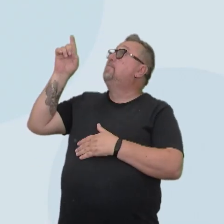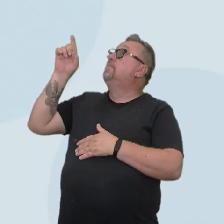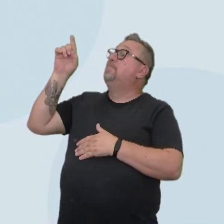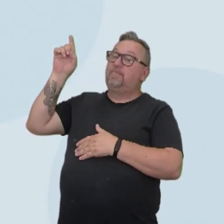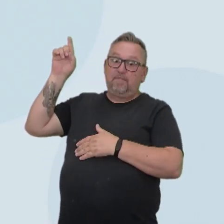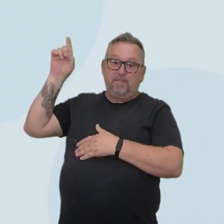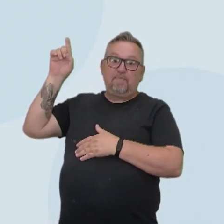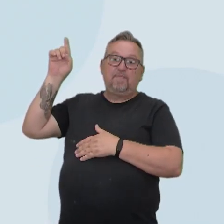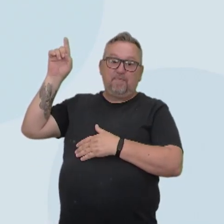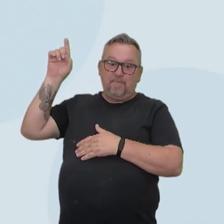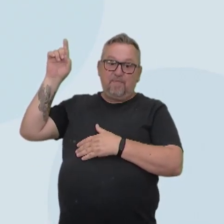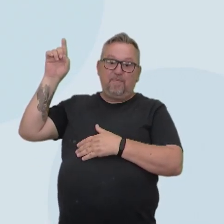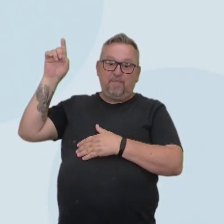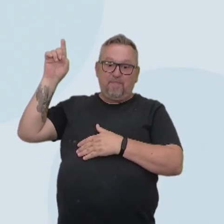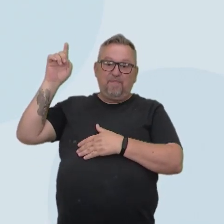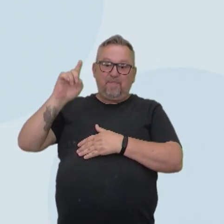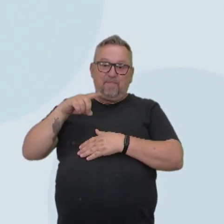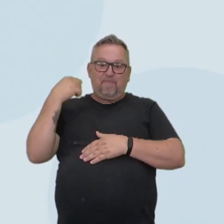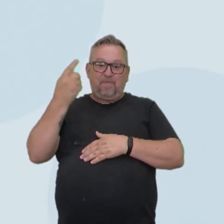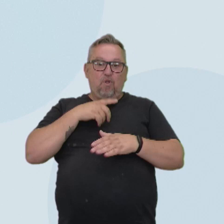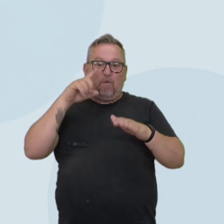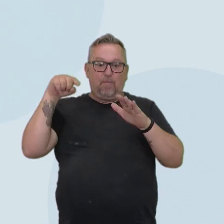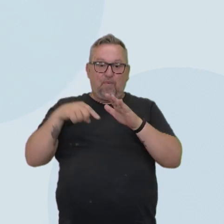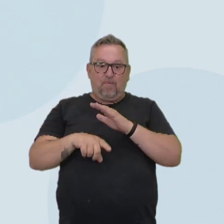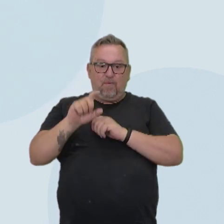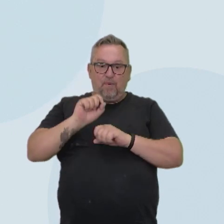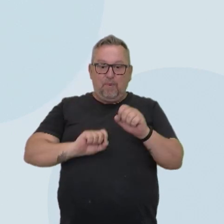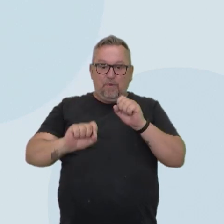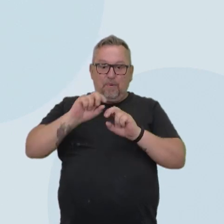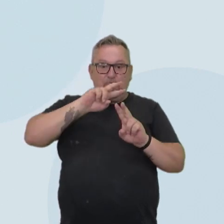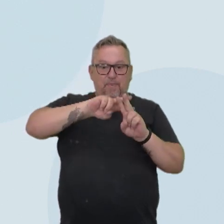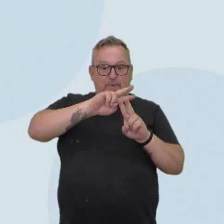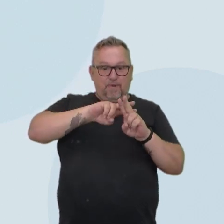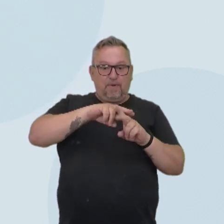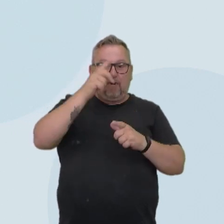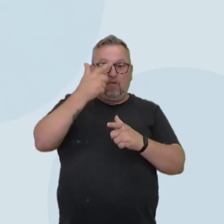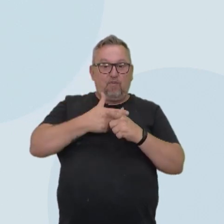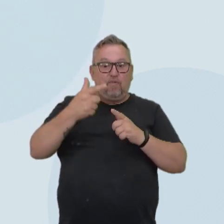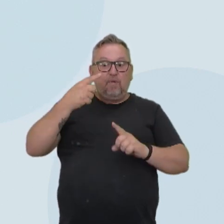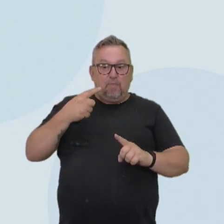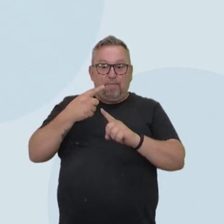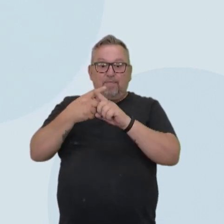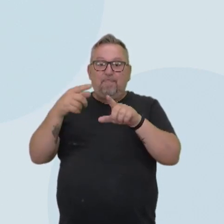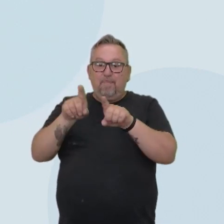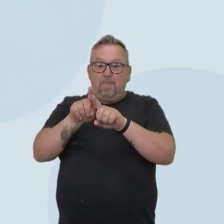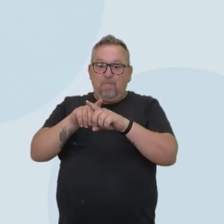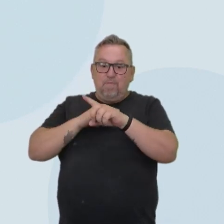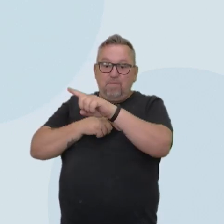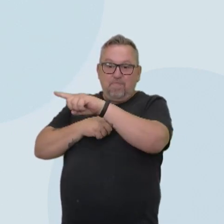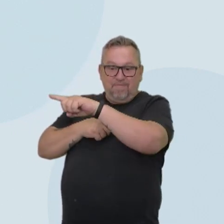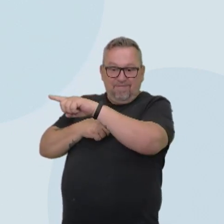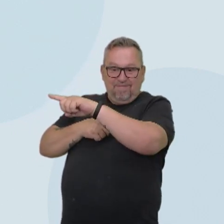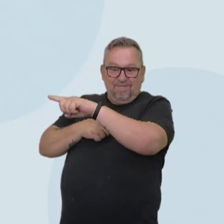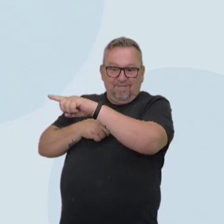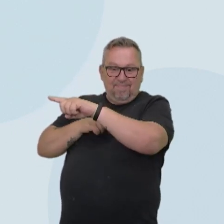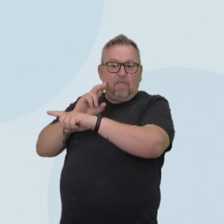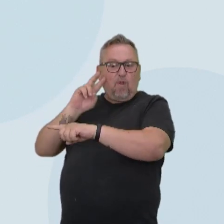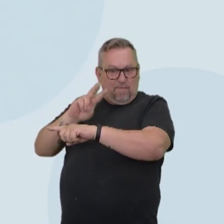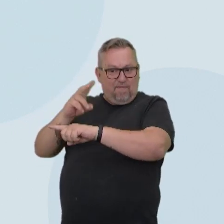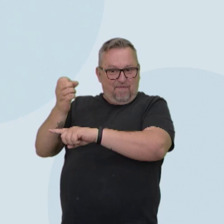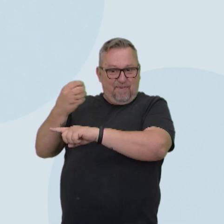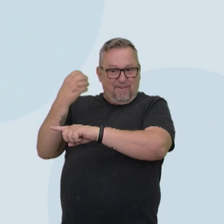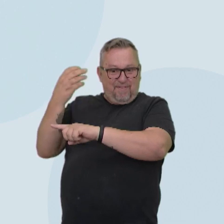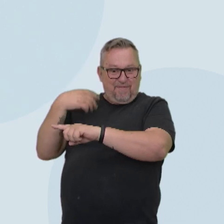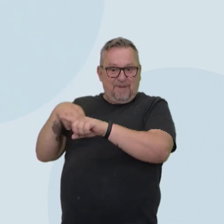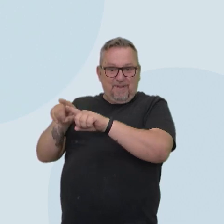de shopping, que é o nosso aprofundamento, é o hashtag Quem Divide Multiplica. A nossa unidade curricular é a de olho na informação.